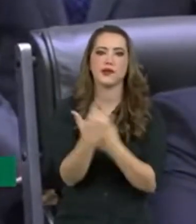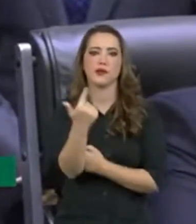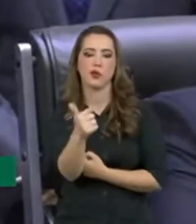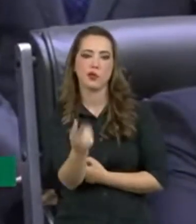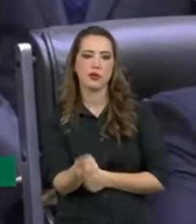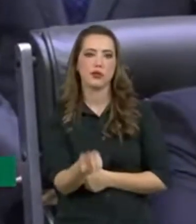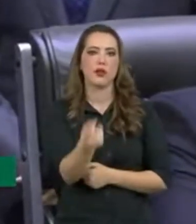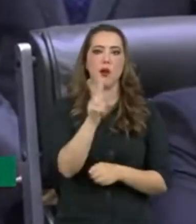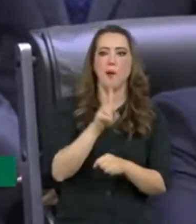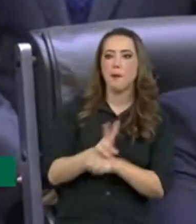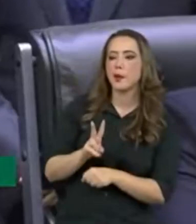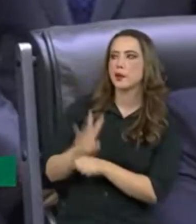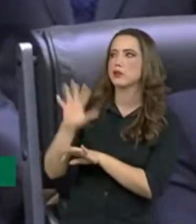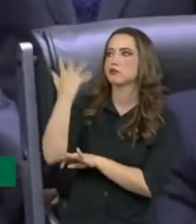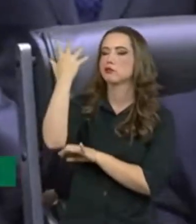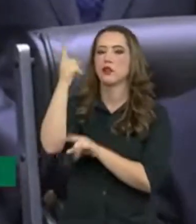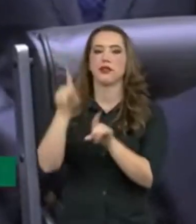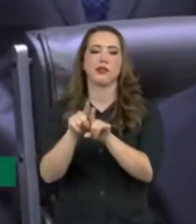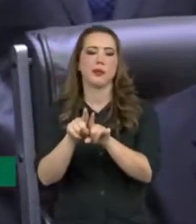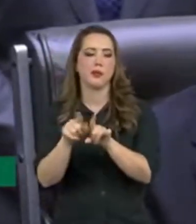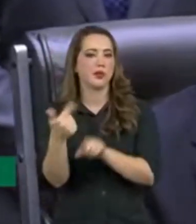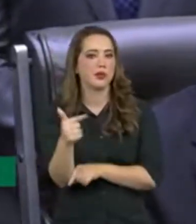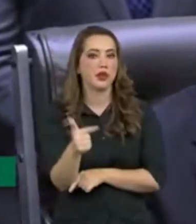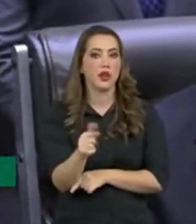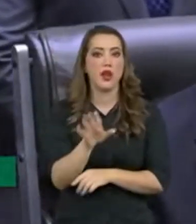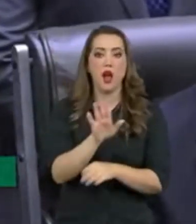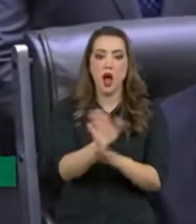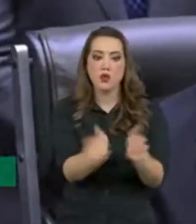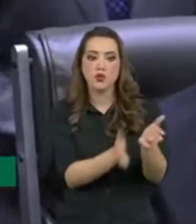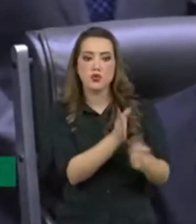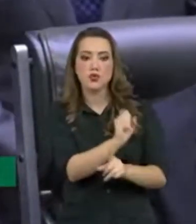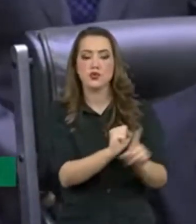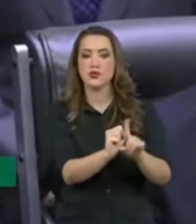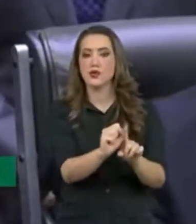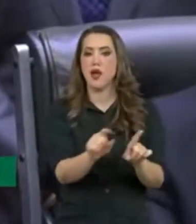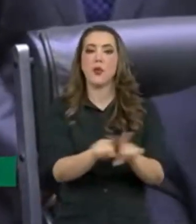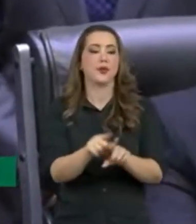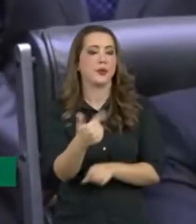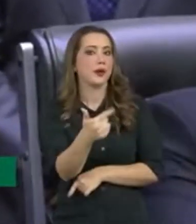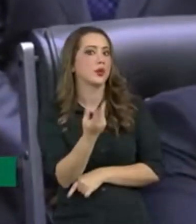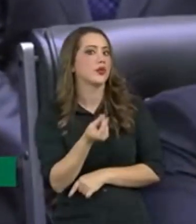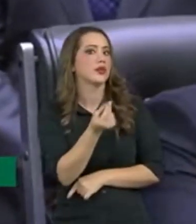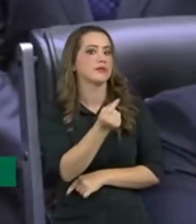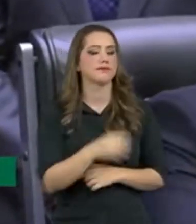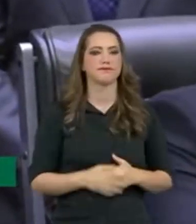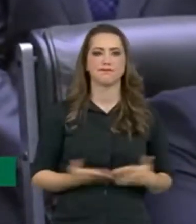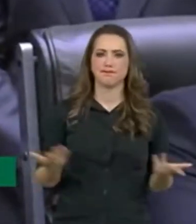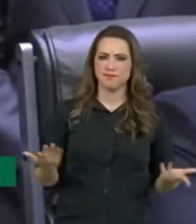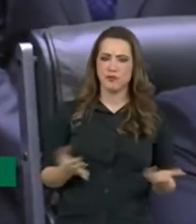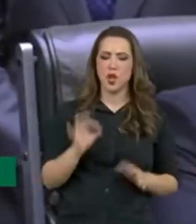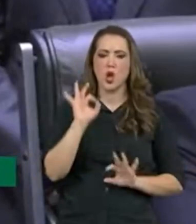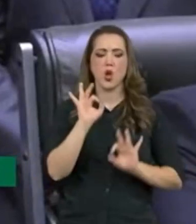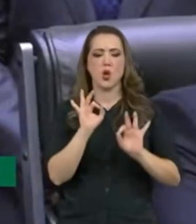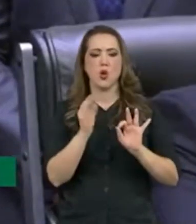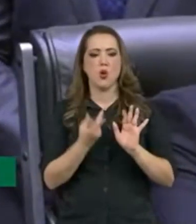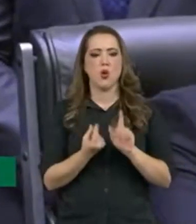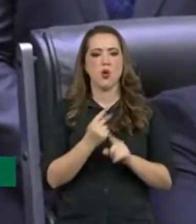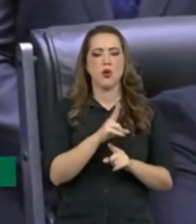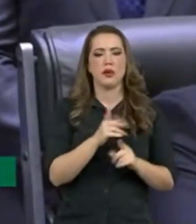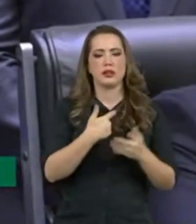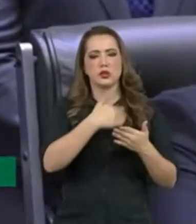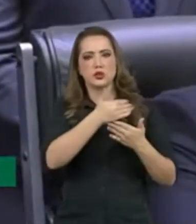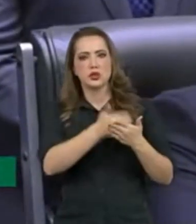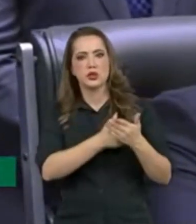às florestas e à assistência social. Desorganizaram a governança da economia, dos financiamentos